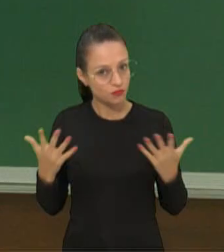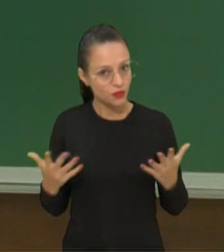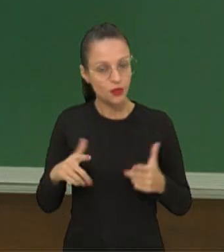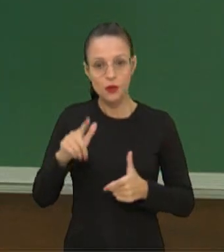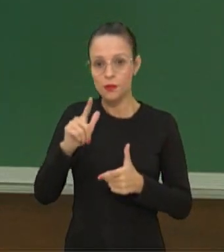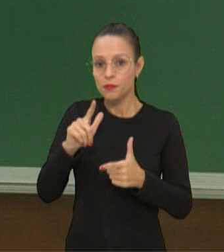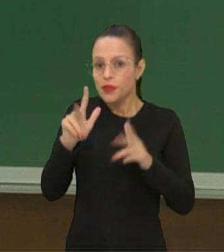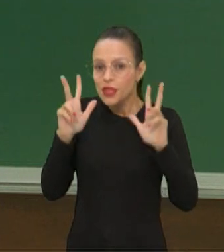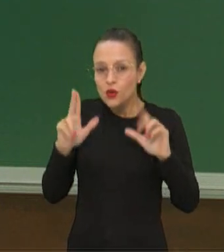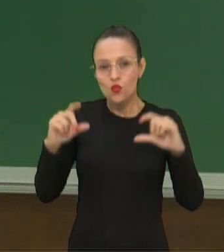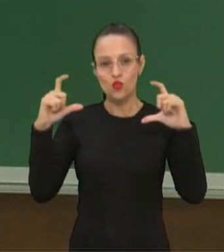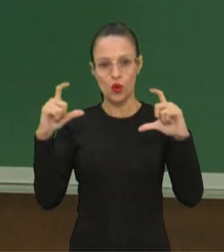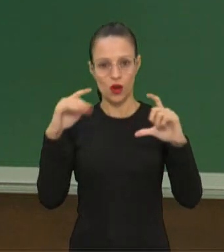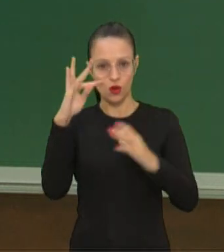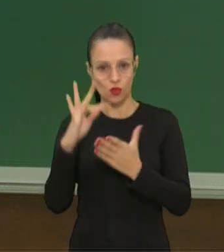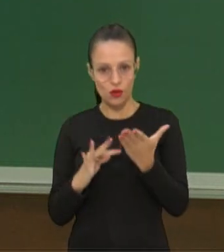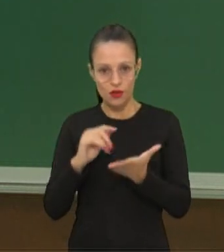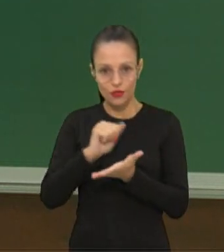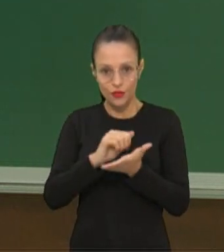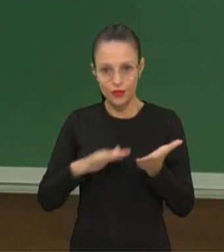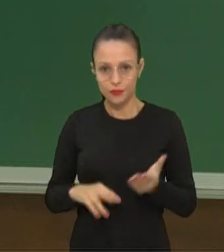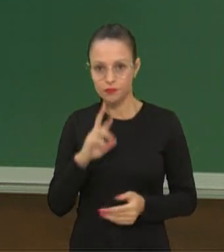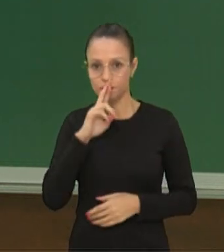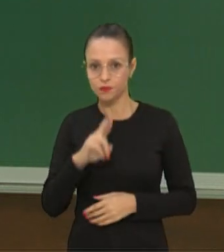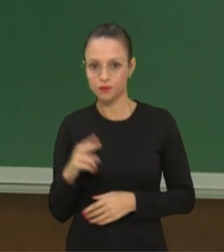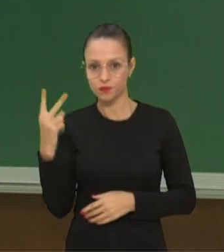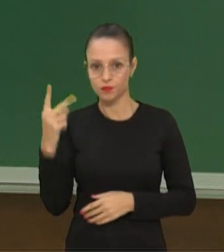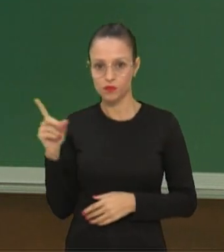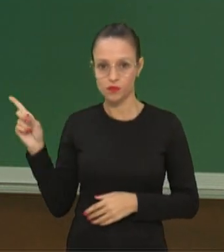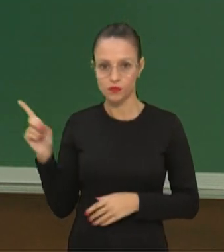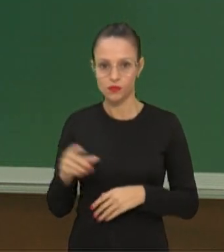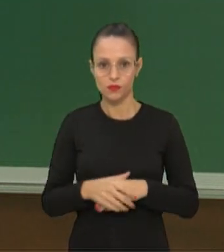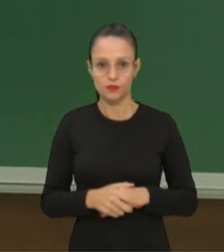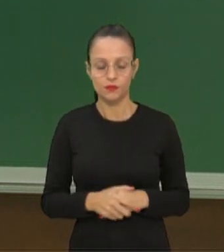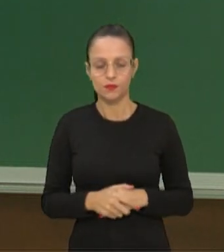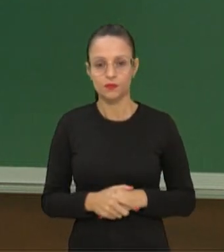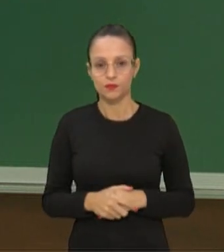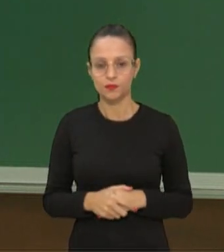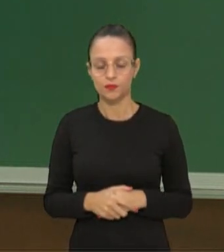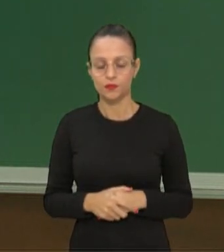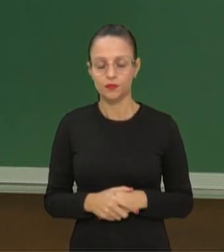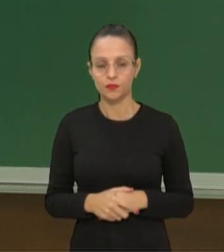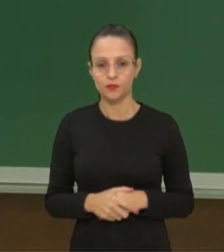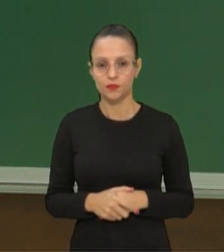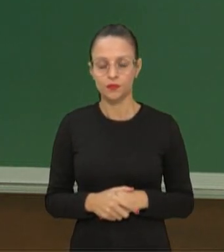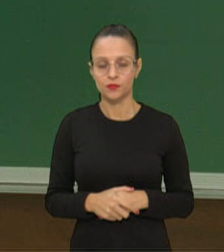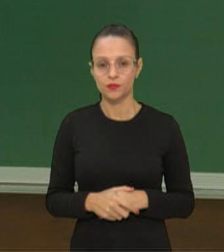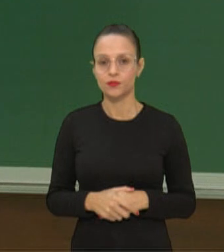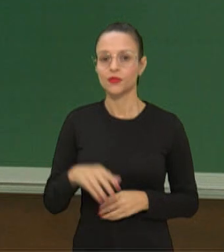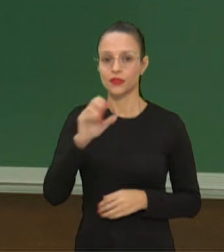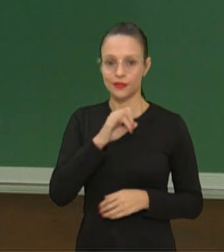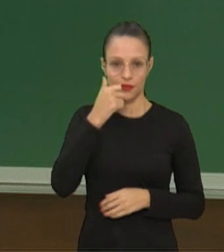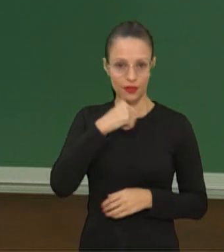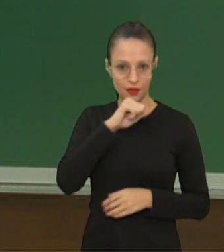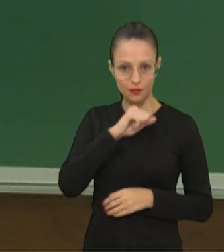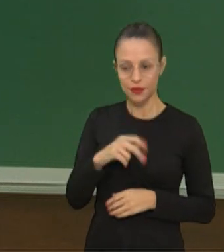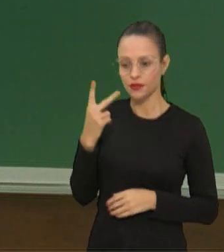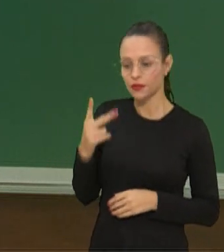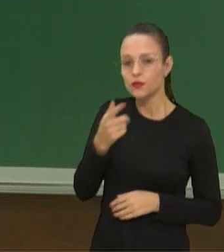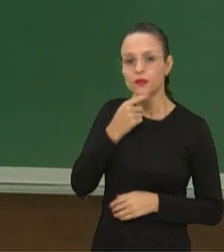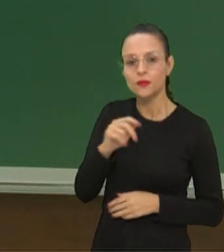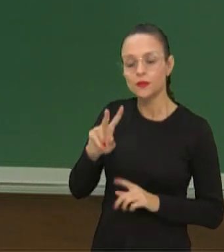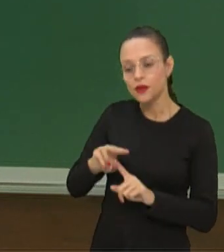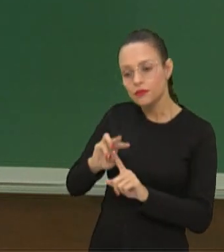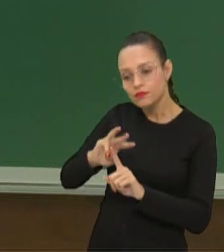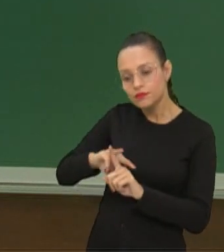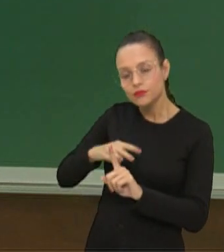o mesmo e nós vamos resolver agora o número 2 ali. O exercício é 2, mas o enunciado é o mesmo. Se a mãe de Paulo triplicar o valor pago de sua